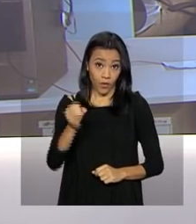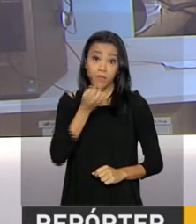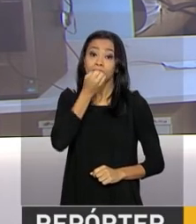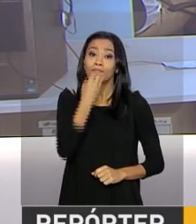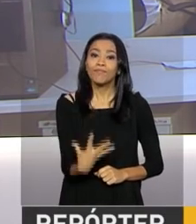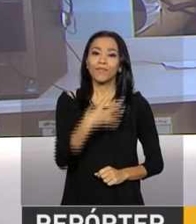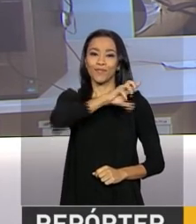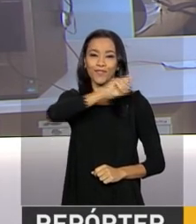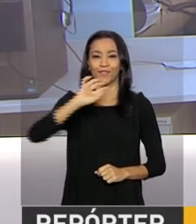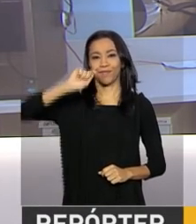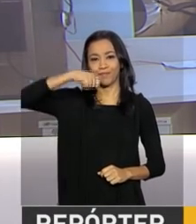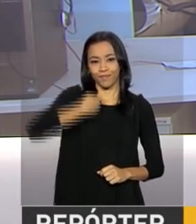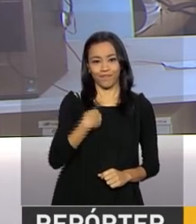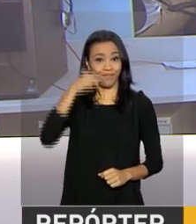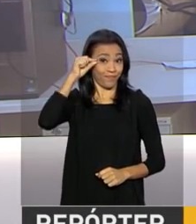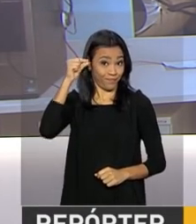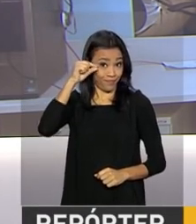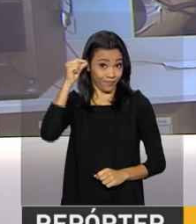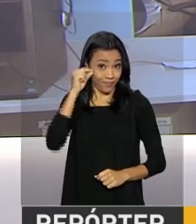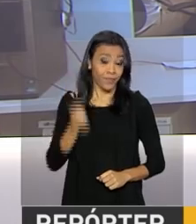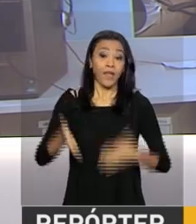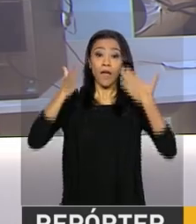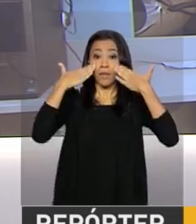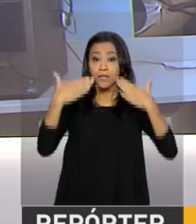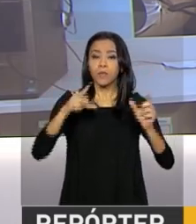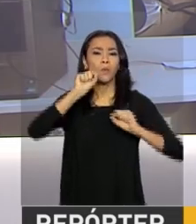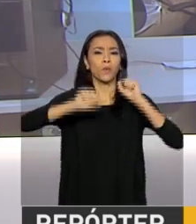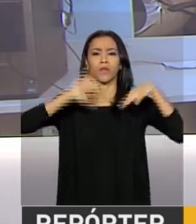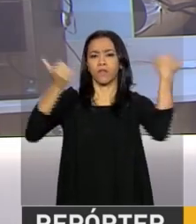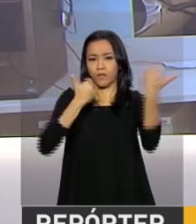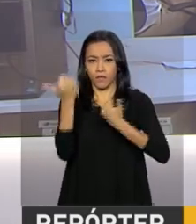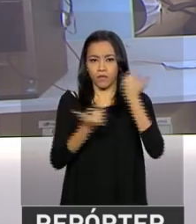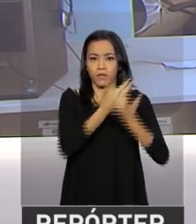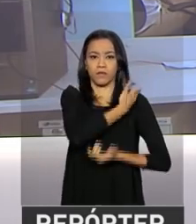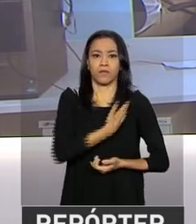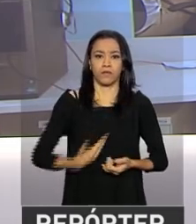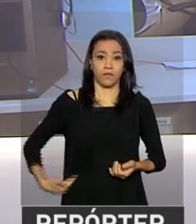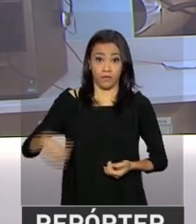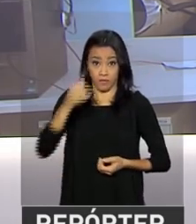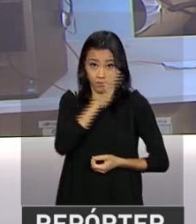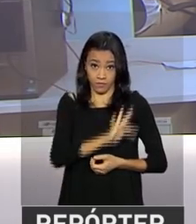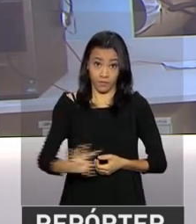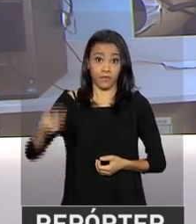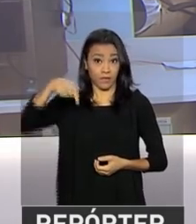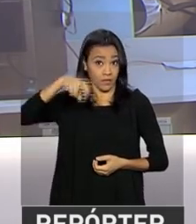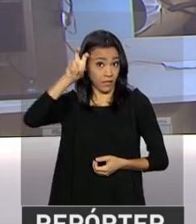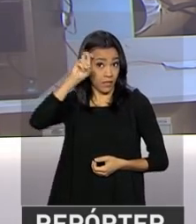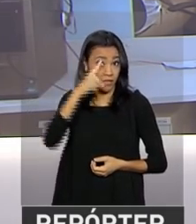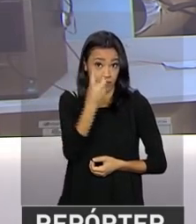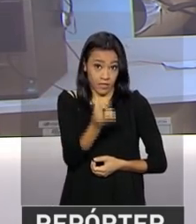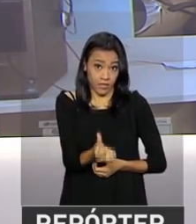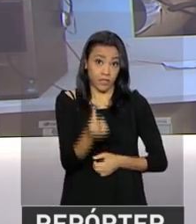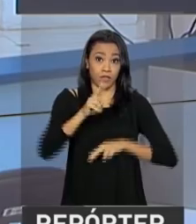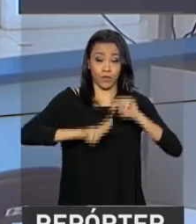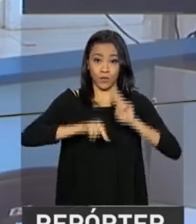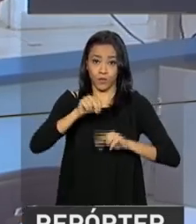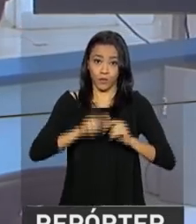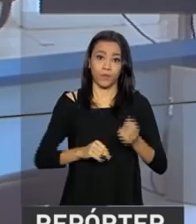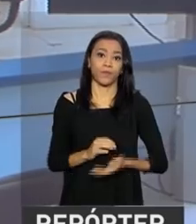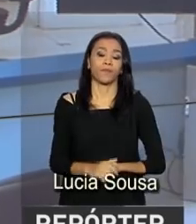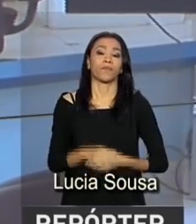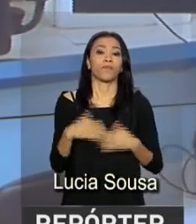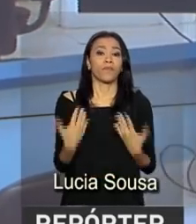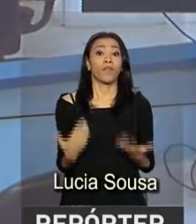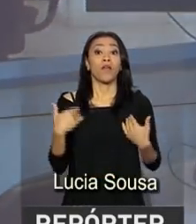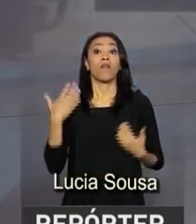Olá, bom dia. Eu sou Daniele Popov, o repórter NBR está no ar com as notícias desta quinta-feira, 16 de junho. Vamos